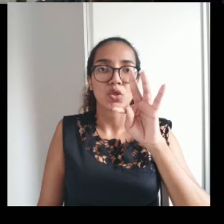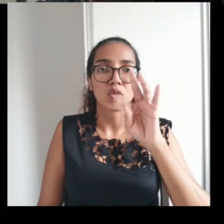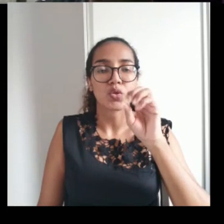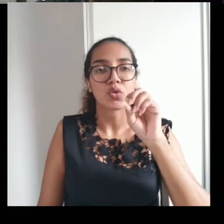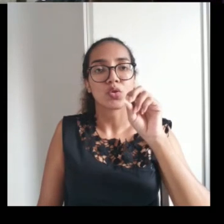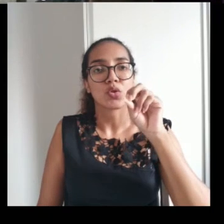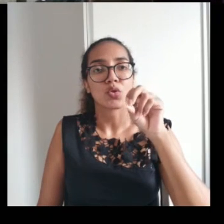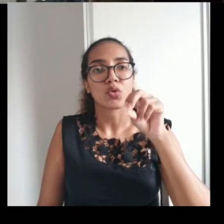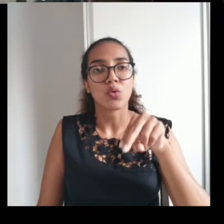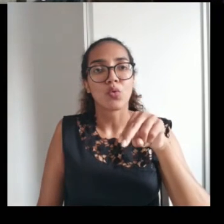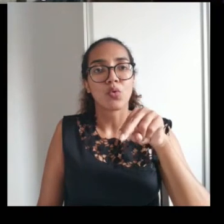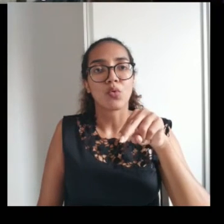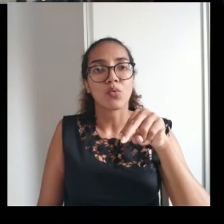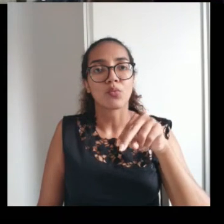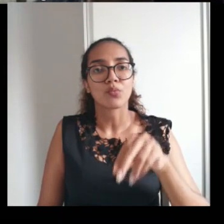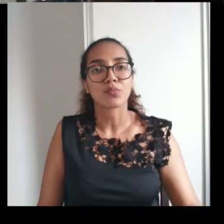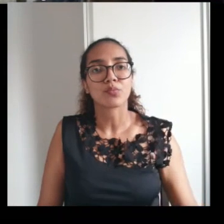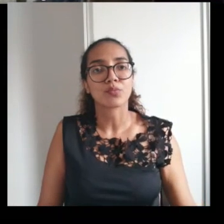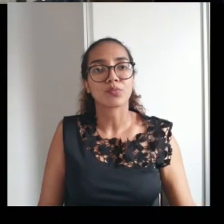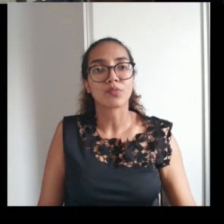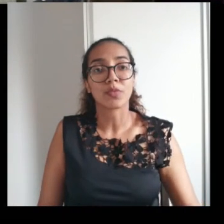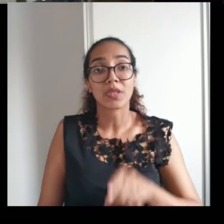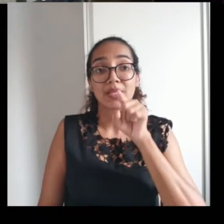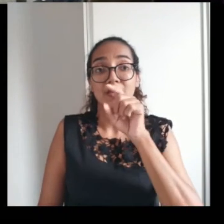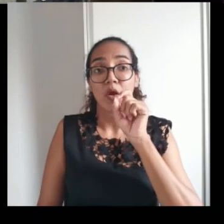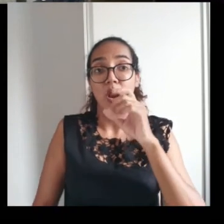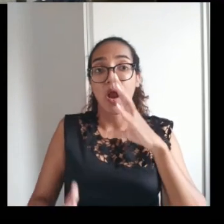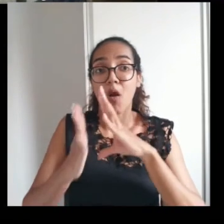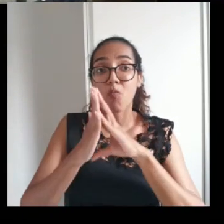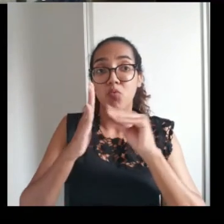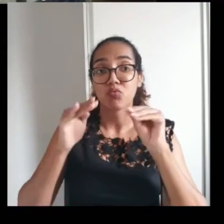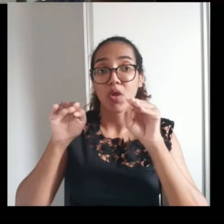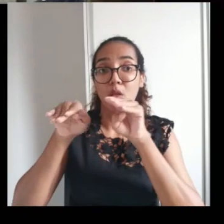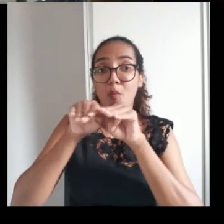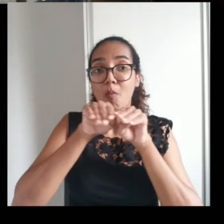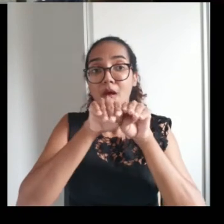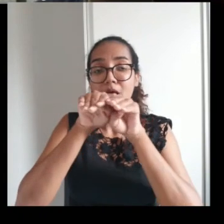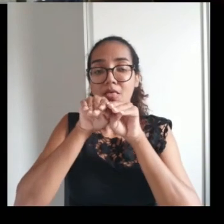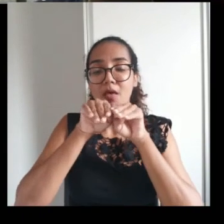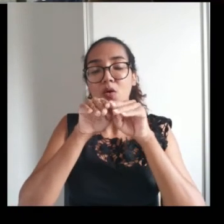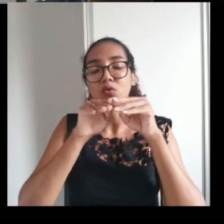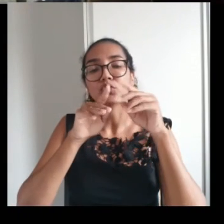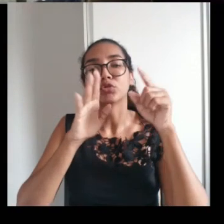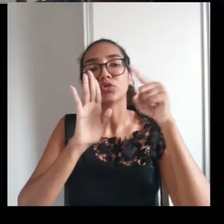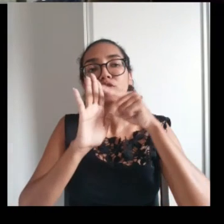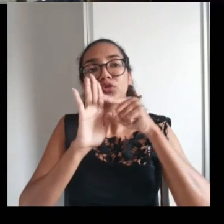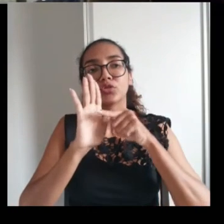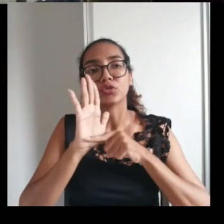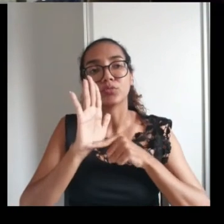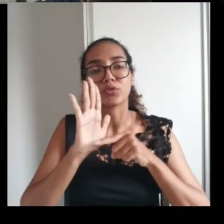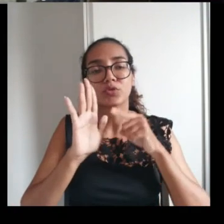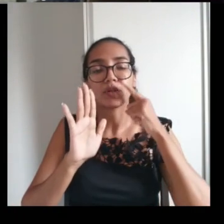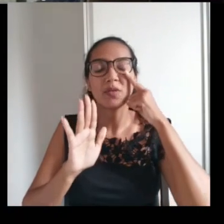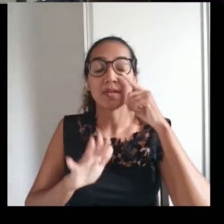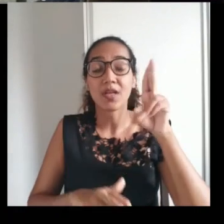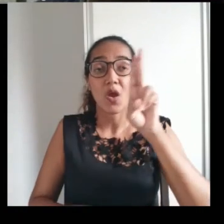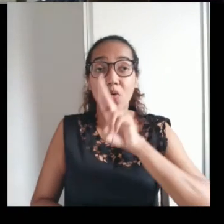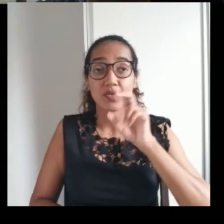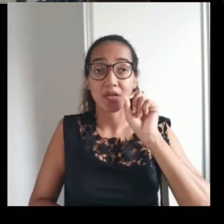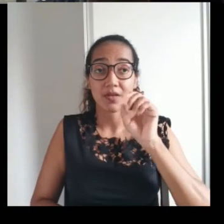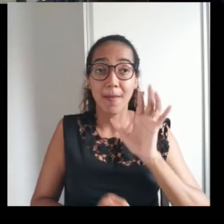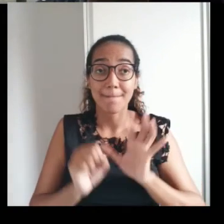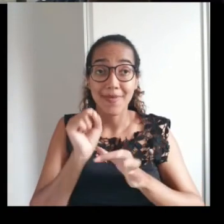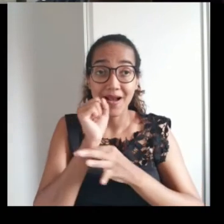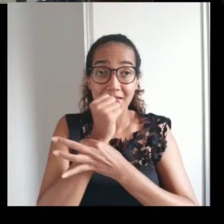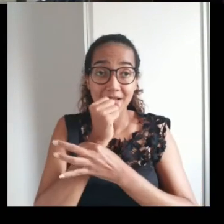É um padrão de projeto, né, que é usado para garantir que um determinado objeto só vai ter uma única instância em